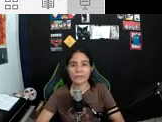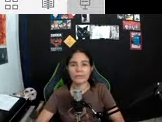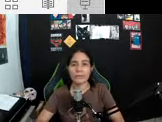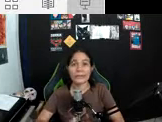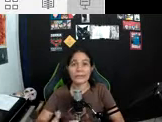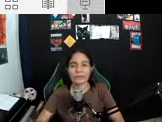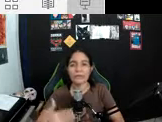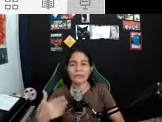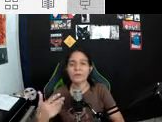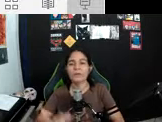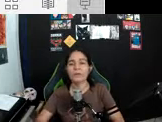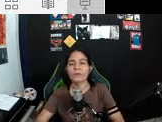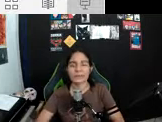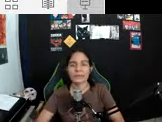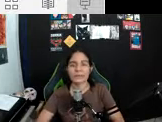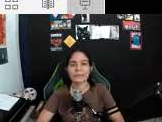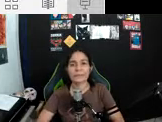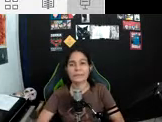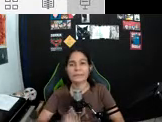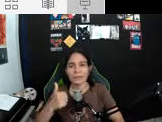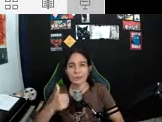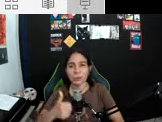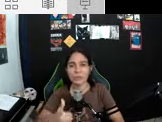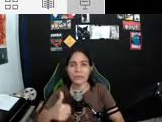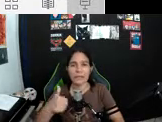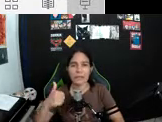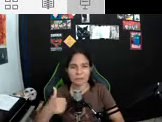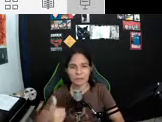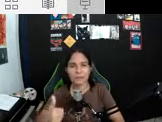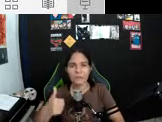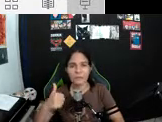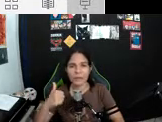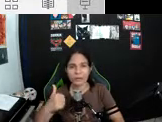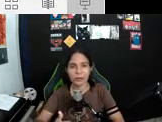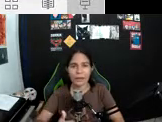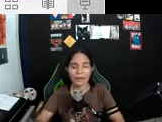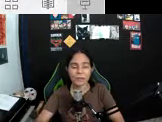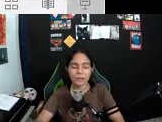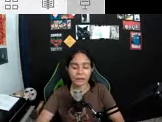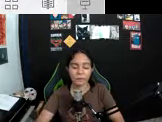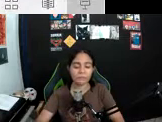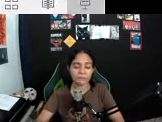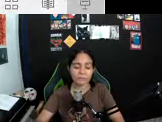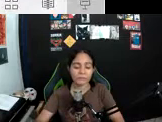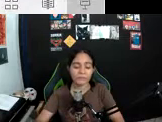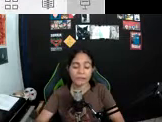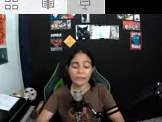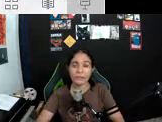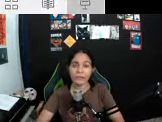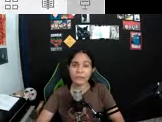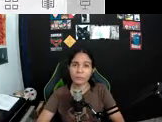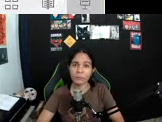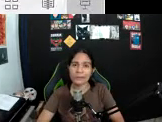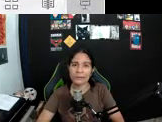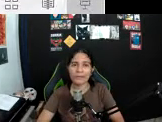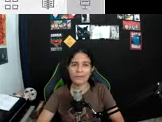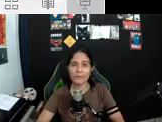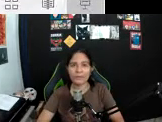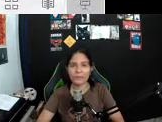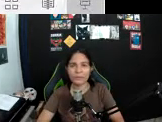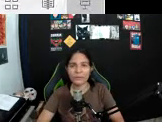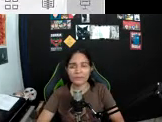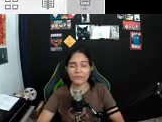nos conselhos, né, que é a certidão que vocês recebem, que está tudo ok, que vocês se formaram e já colaram grau. Então, vocês vão poder